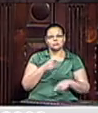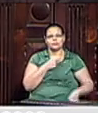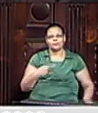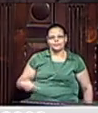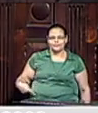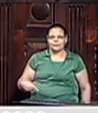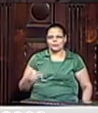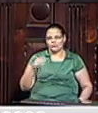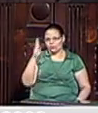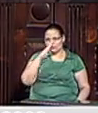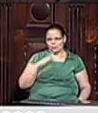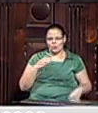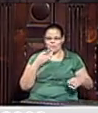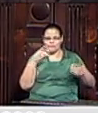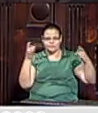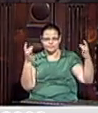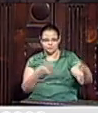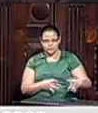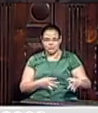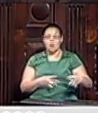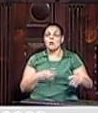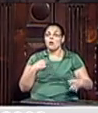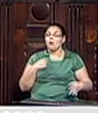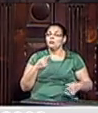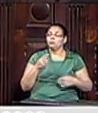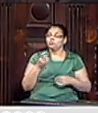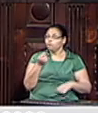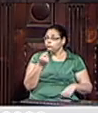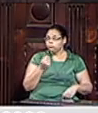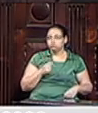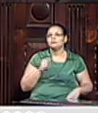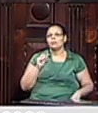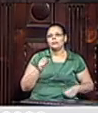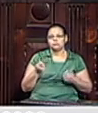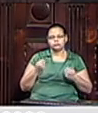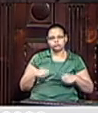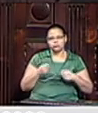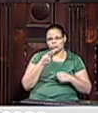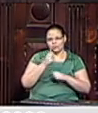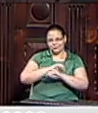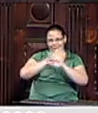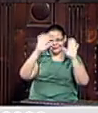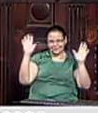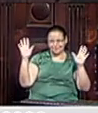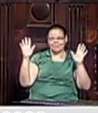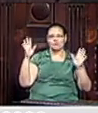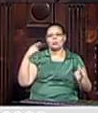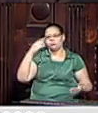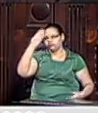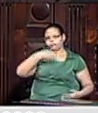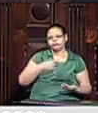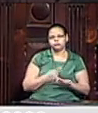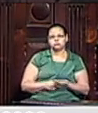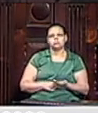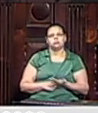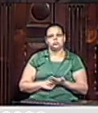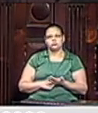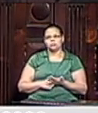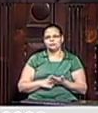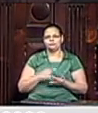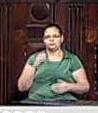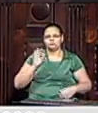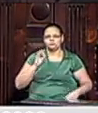É importante que se diga com clareza: o que vem à tona hoje é o comprometimento das